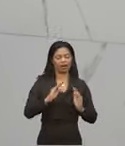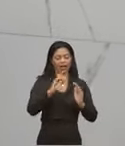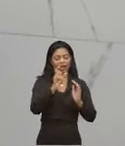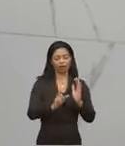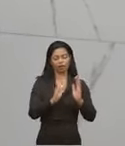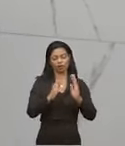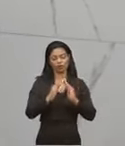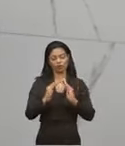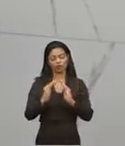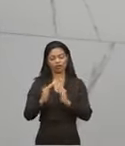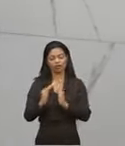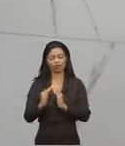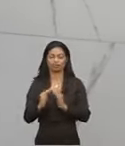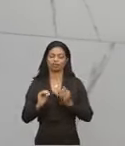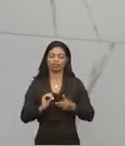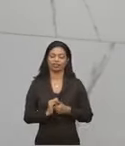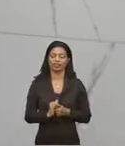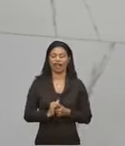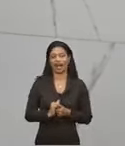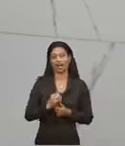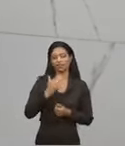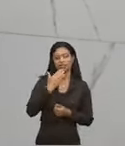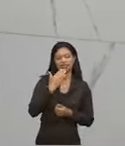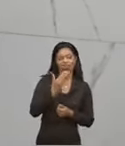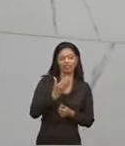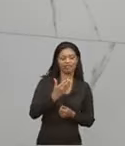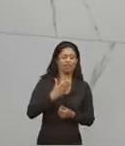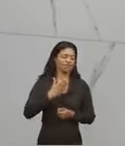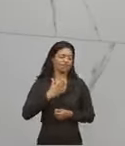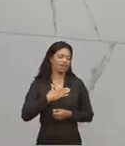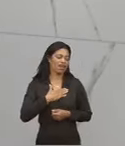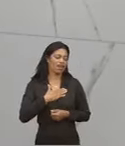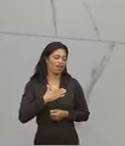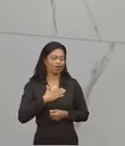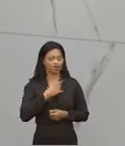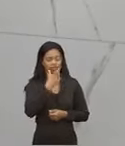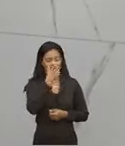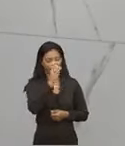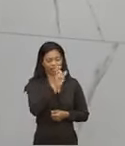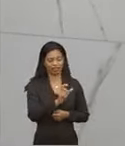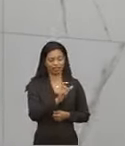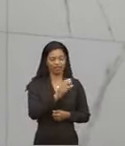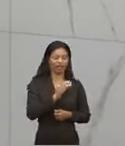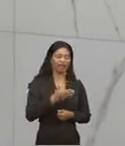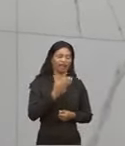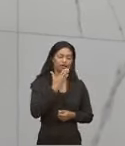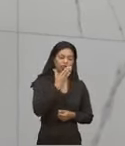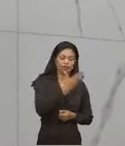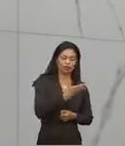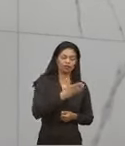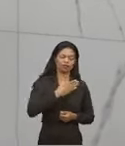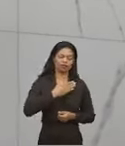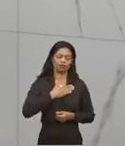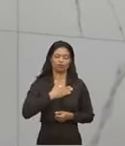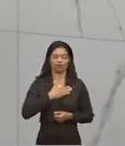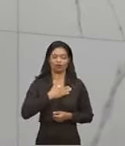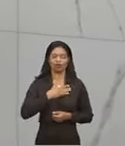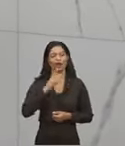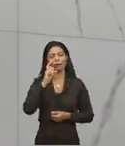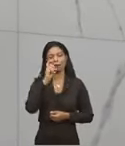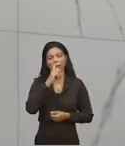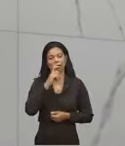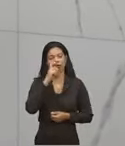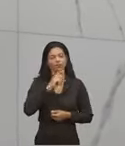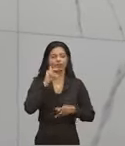indicação partiu de fulano, partiu de Beltrano, partiu de A e de B, e que fica lá no mimimi com a população, mentindo